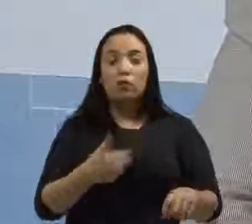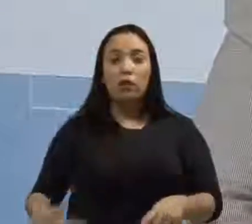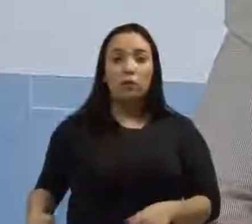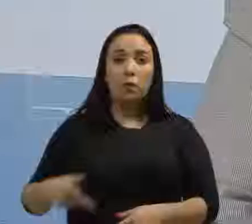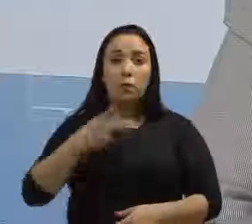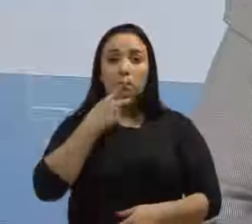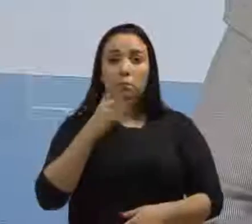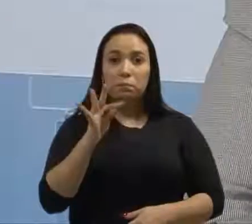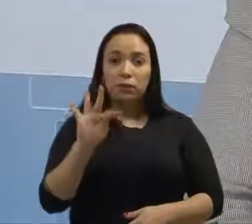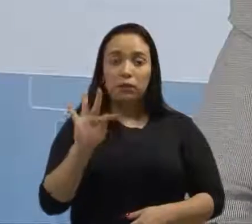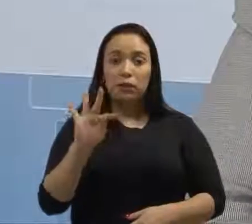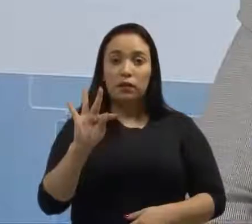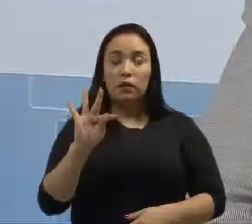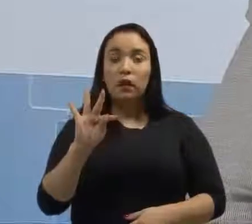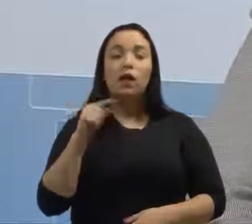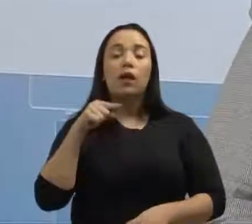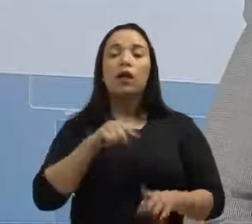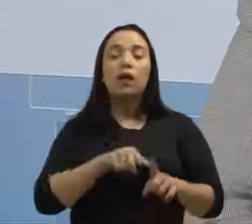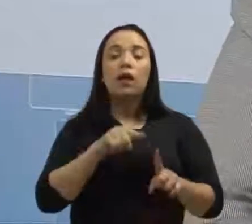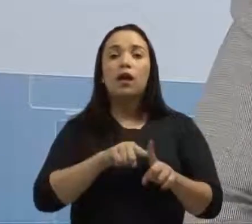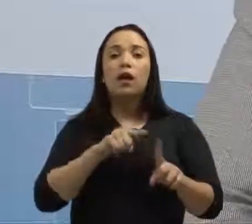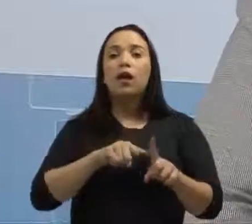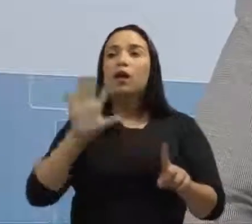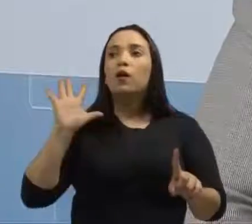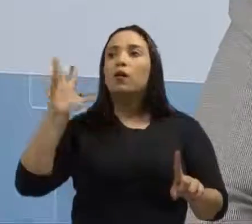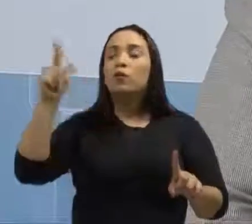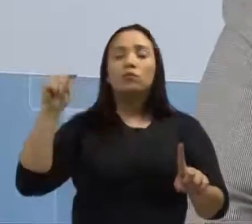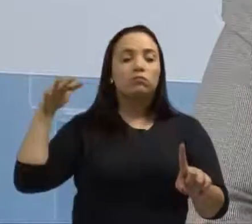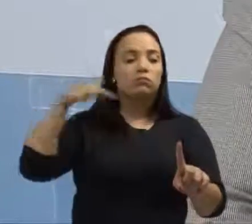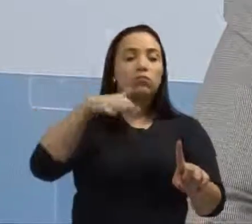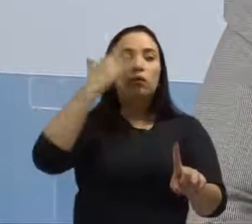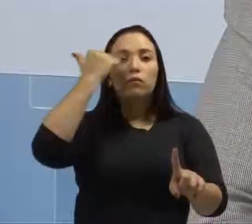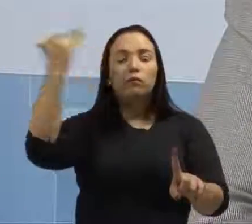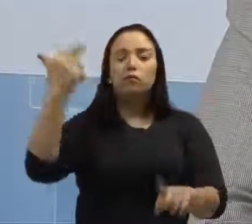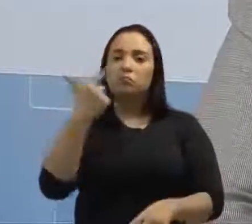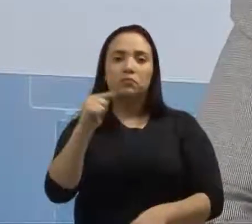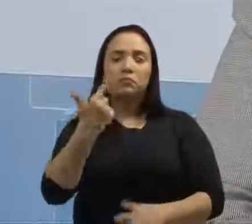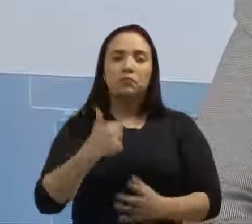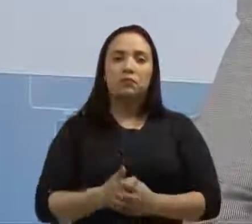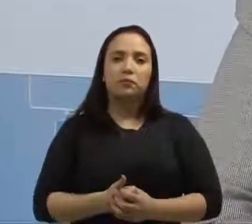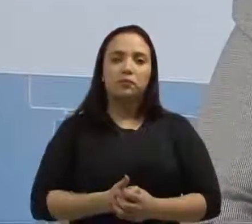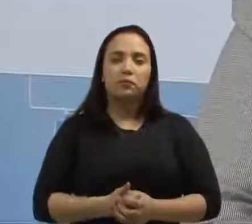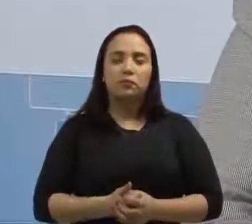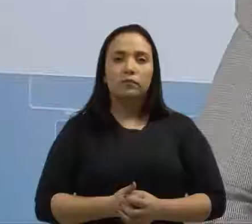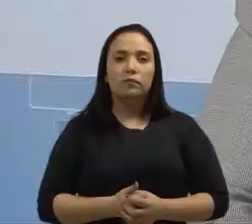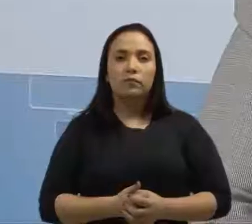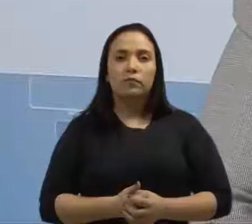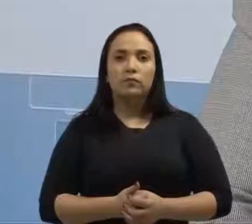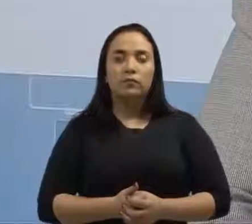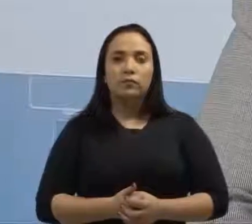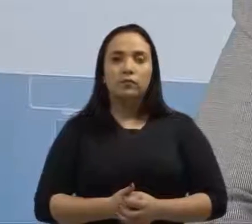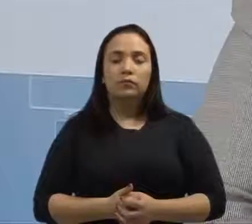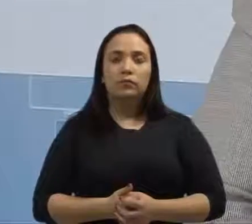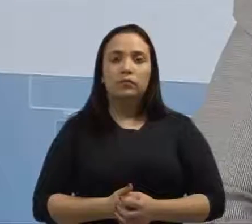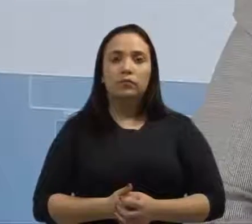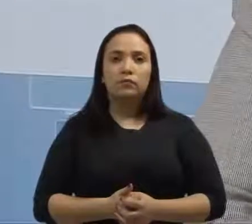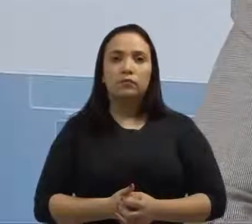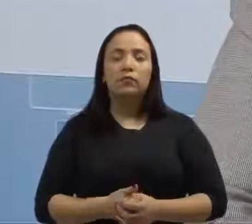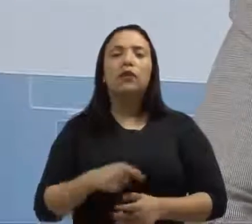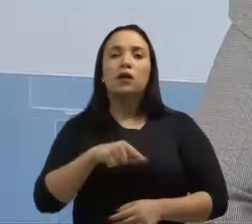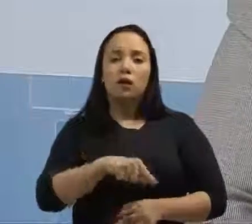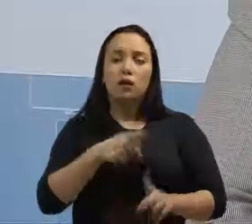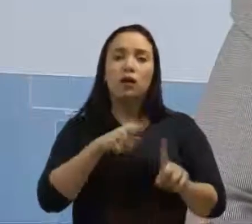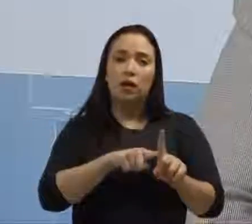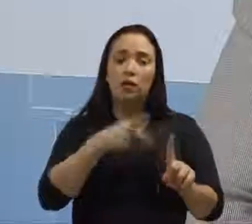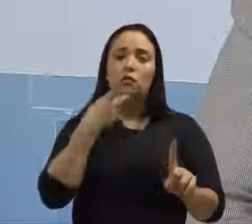único governador do partido, ele não tem influência nenhuma política sobre o que está acontecendo a nível nacional. Ele apenas